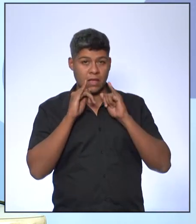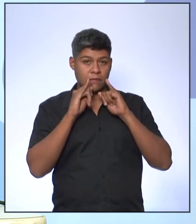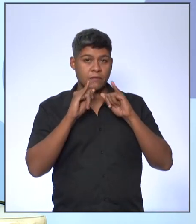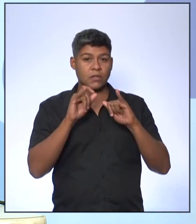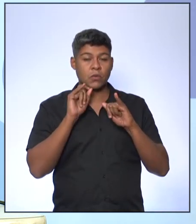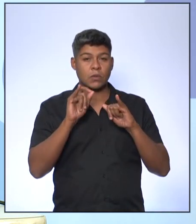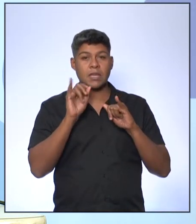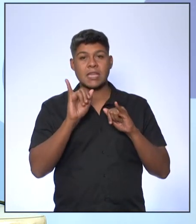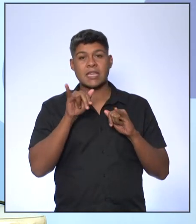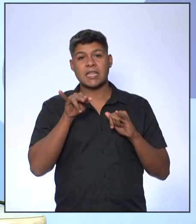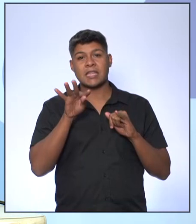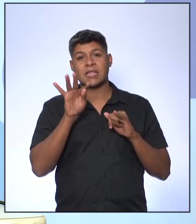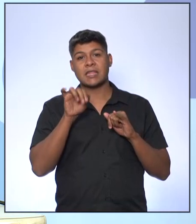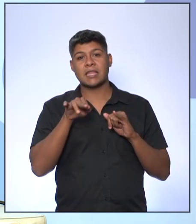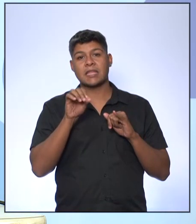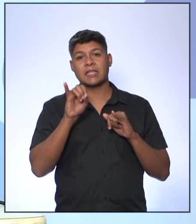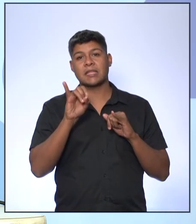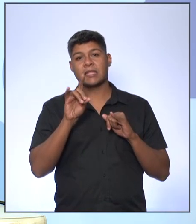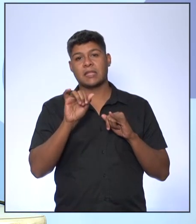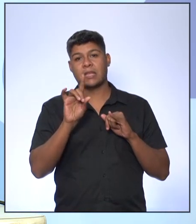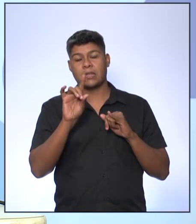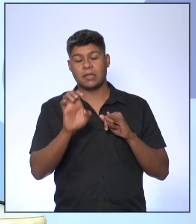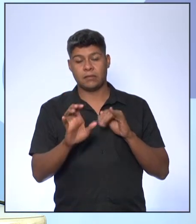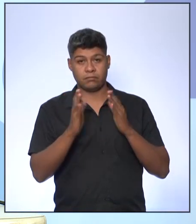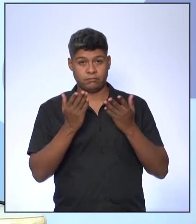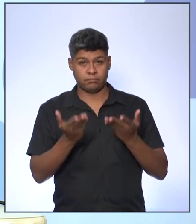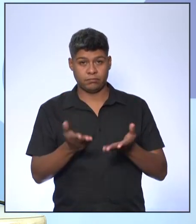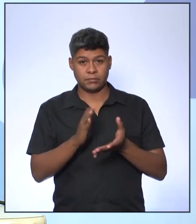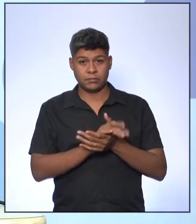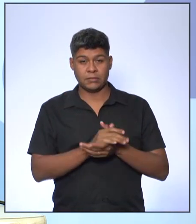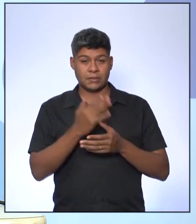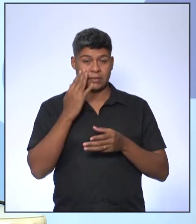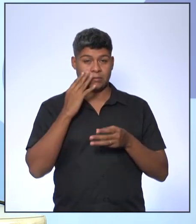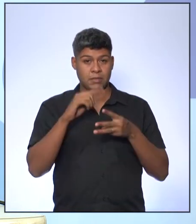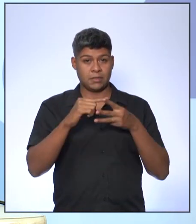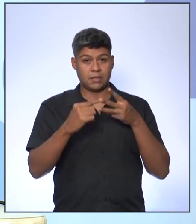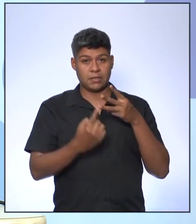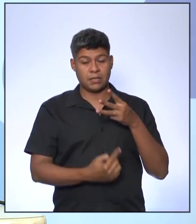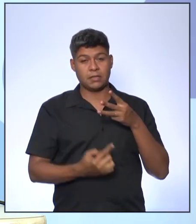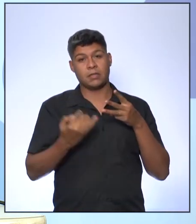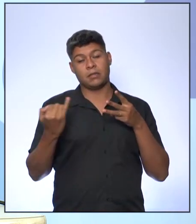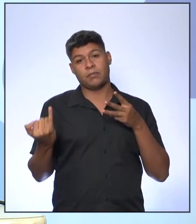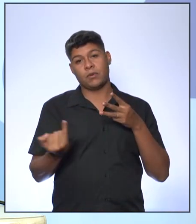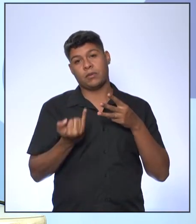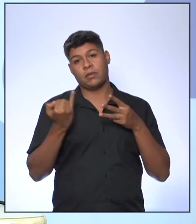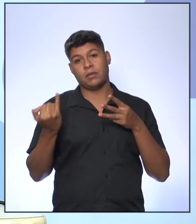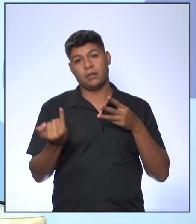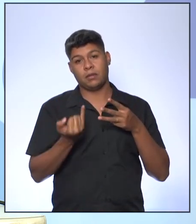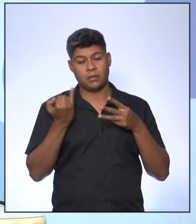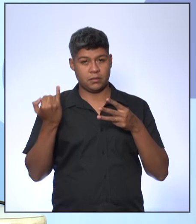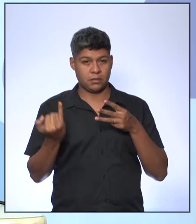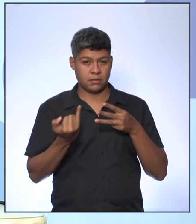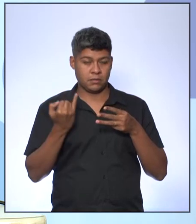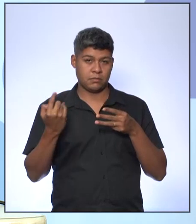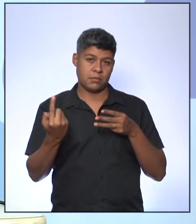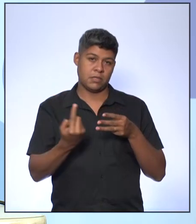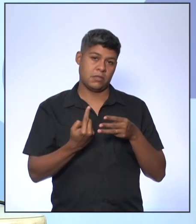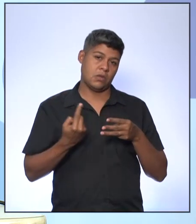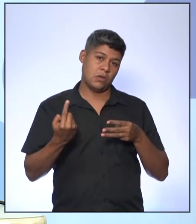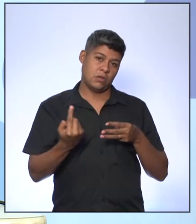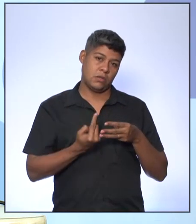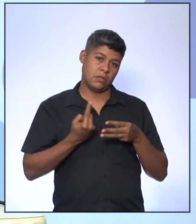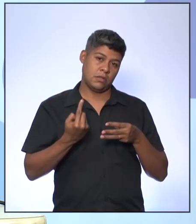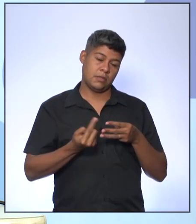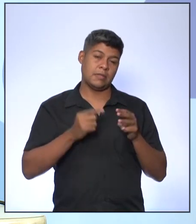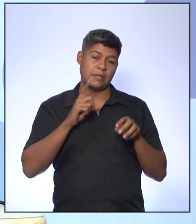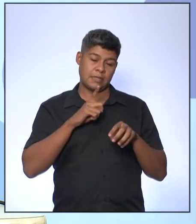a intensidade da corrente elétrica. Bom, Legal. essas três grandezas são muito importantes para nós. Mas